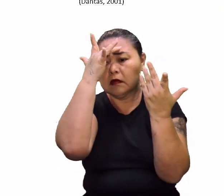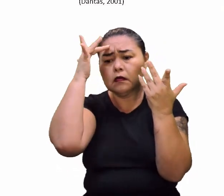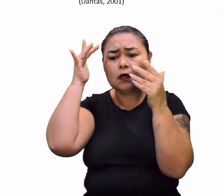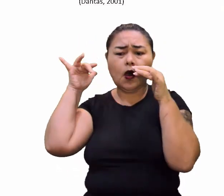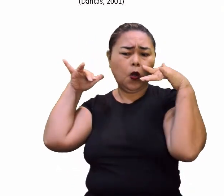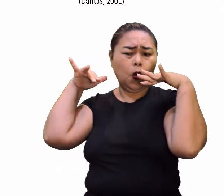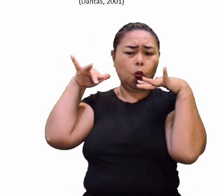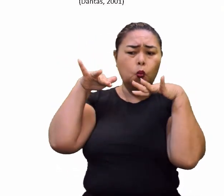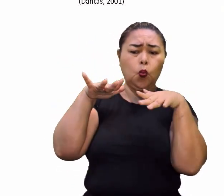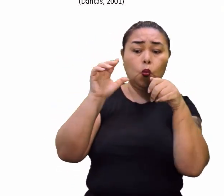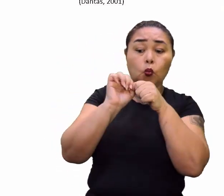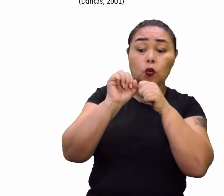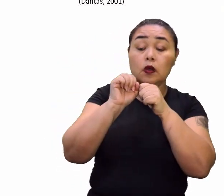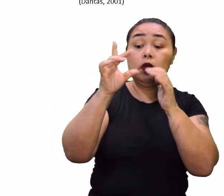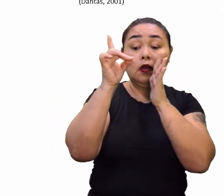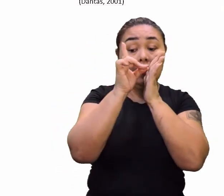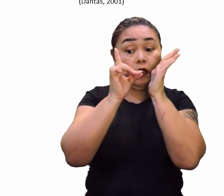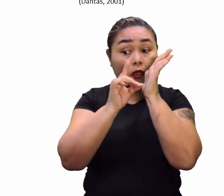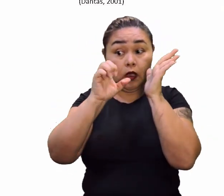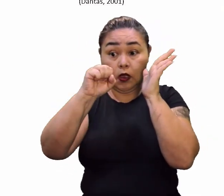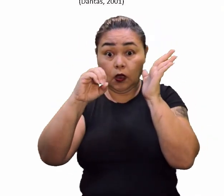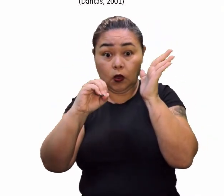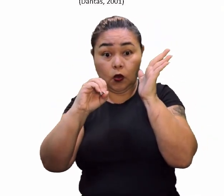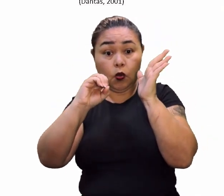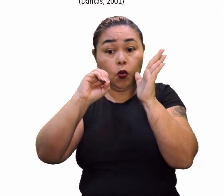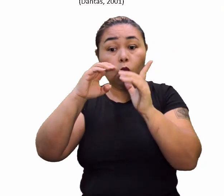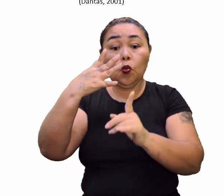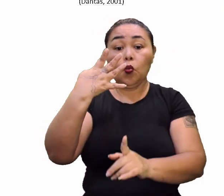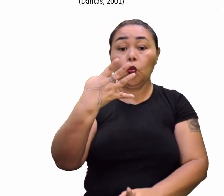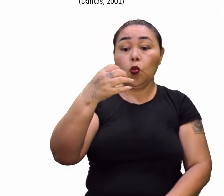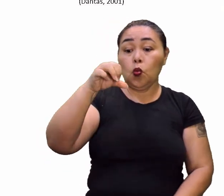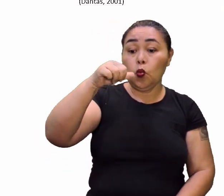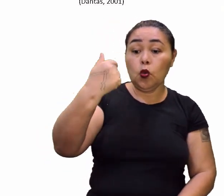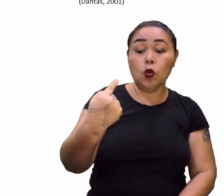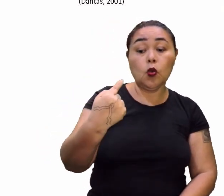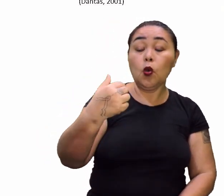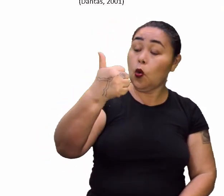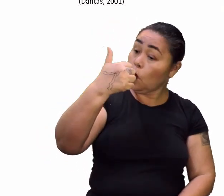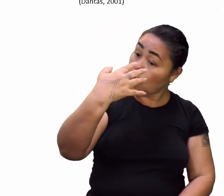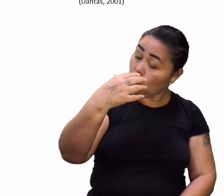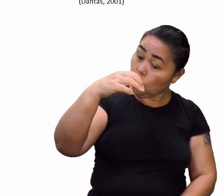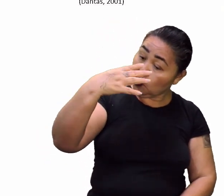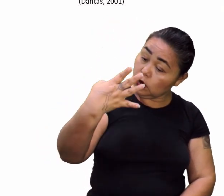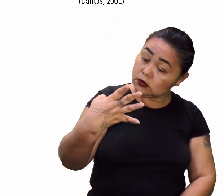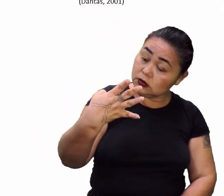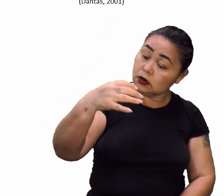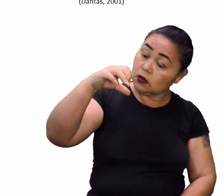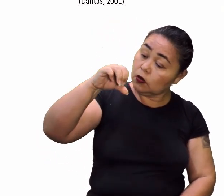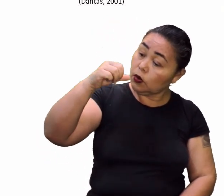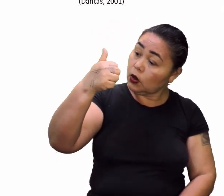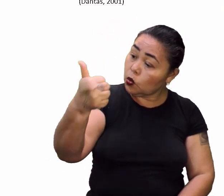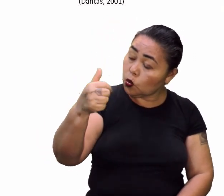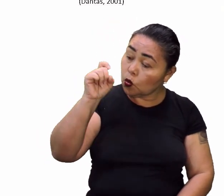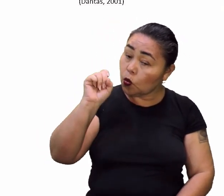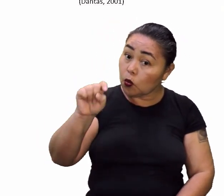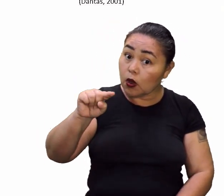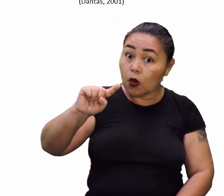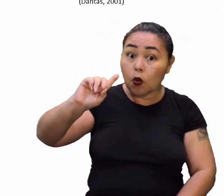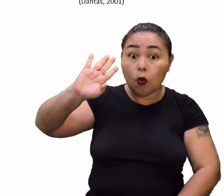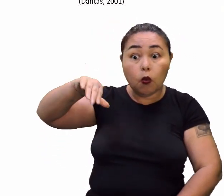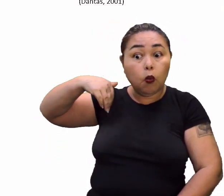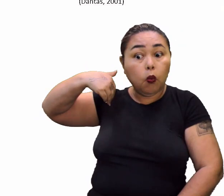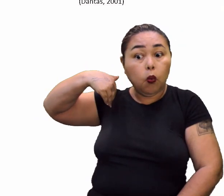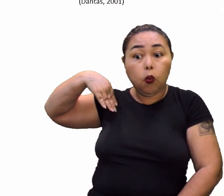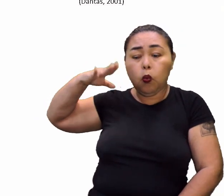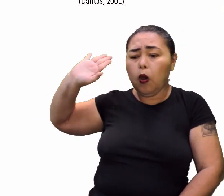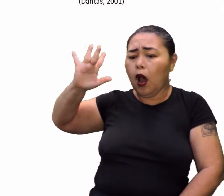intenso. Exato. Na década de 80, já era 491 mil habitantes. Isso era um absurdo, Rogério.